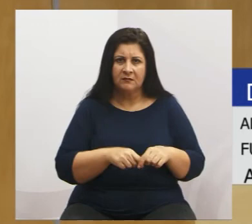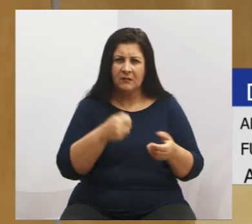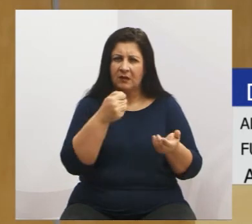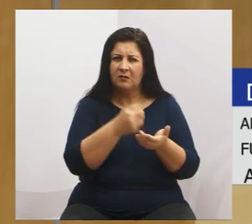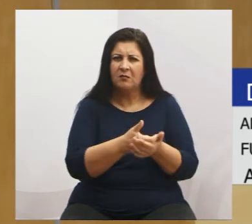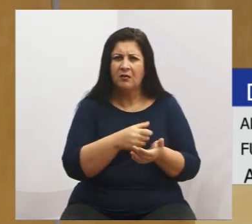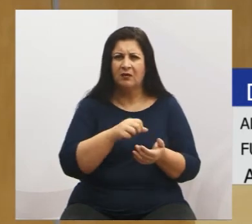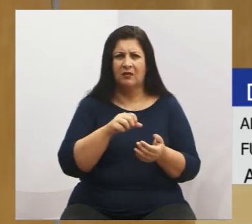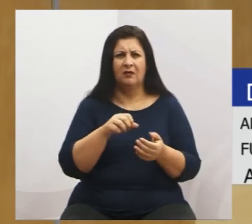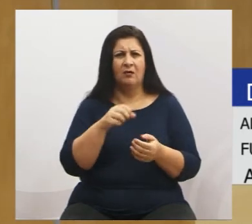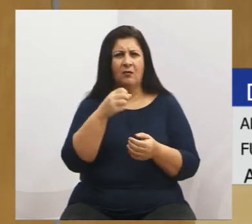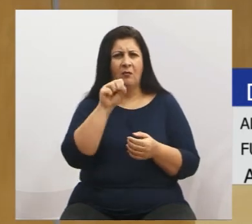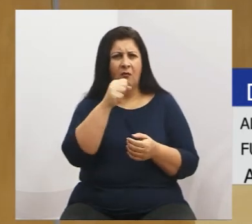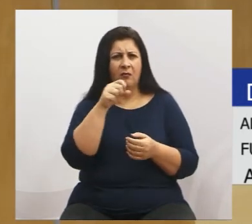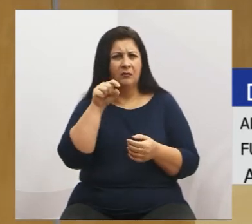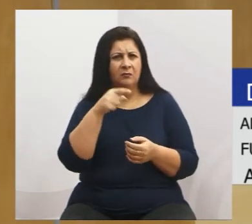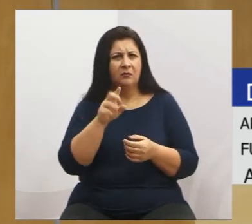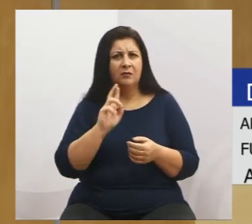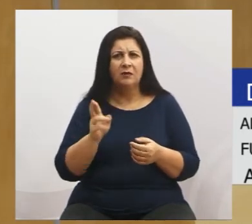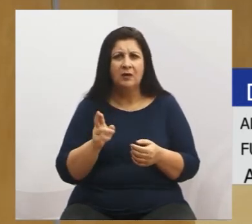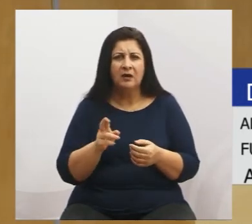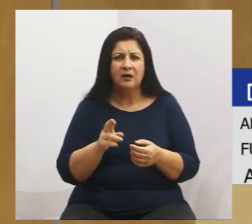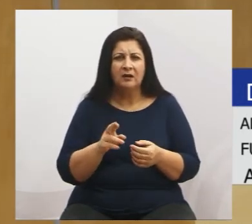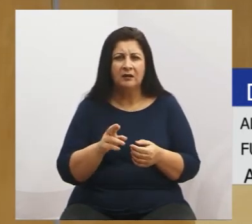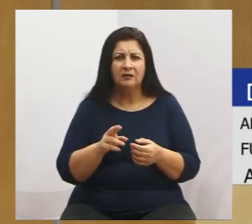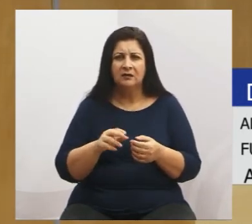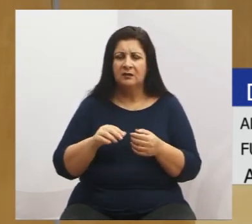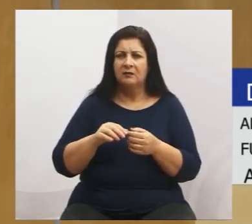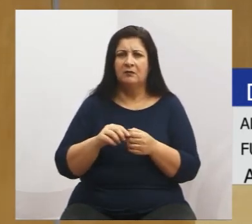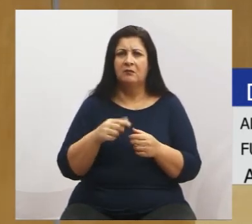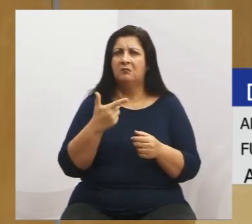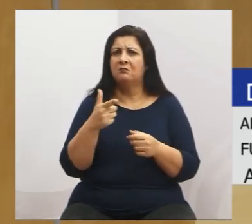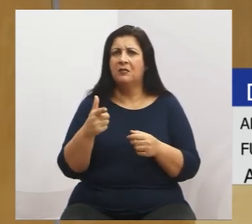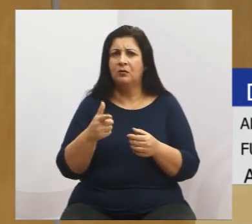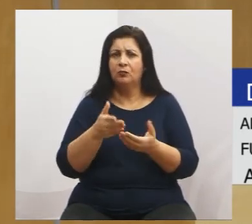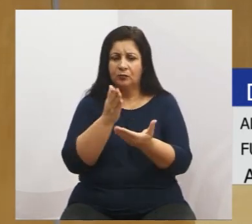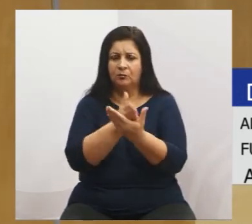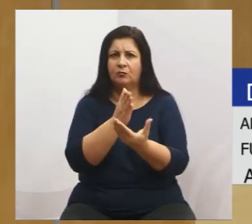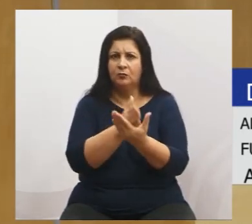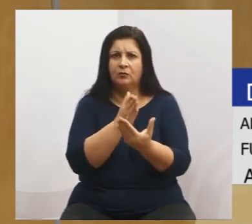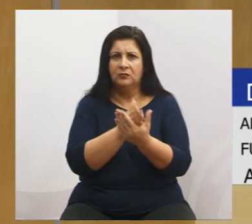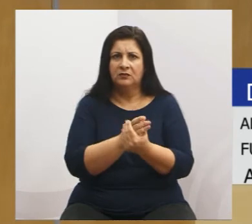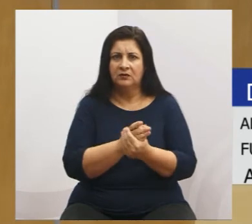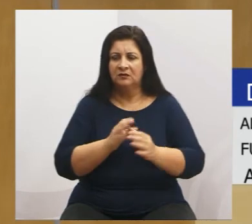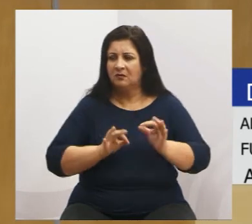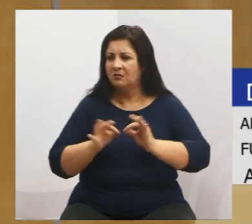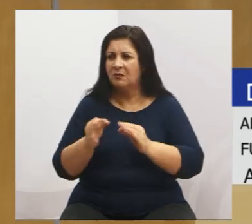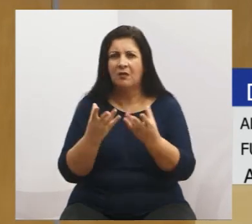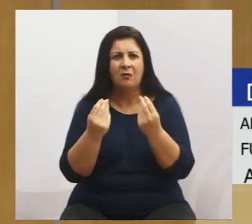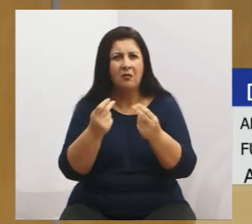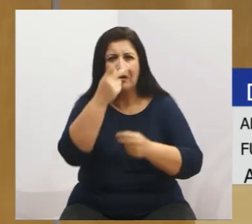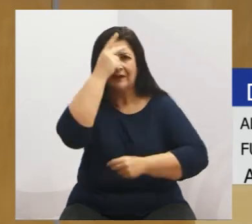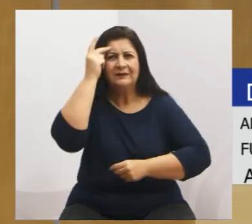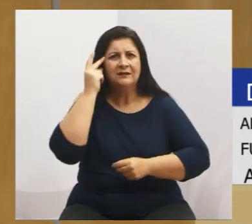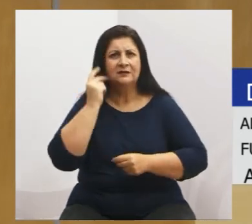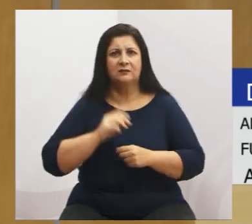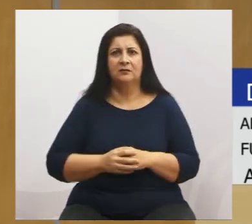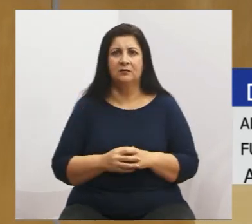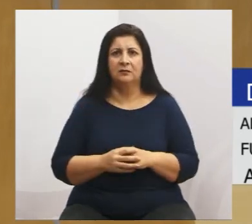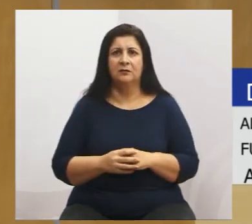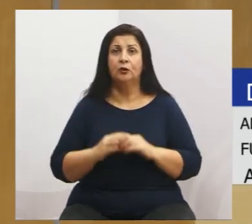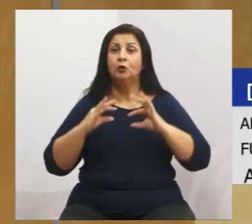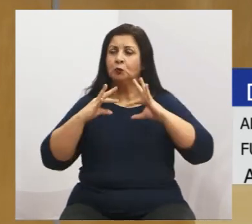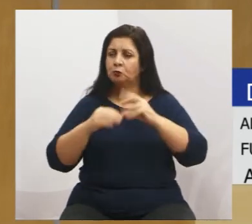R$8.000 para fugir do processo licitatório e montaram um exército de laranja. Nós convocamos todos nessa